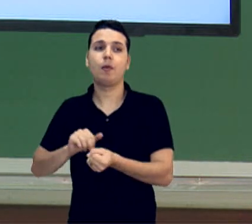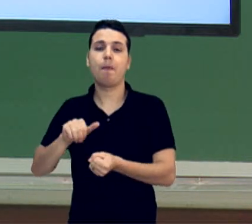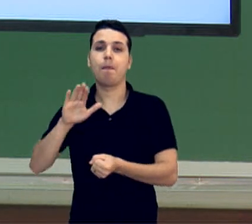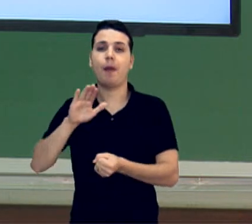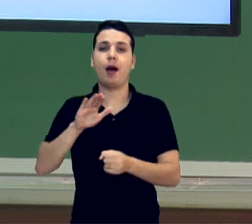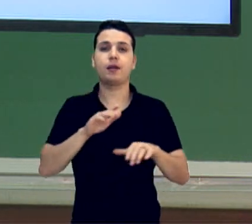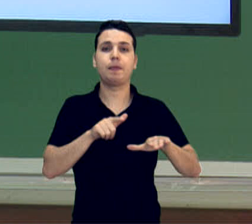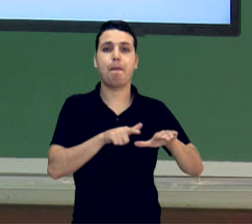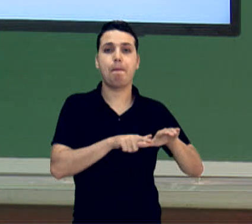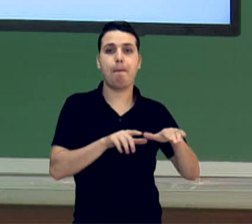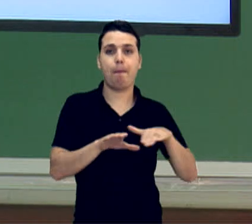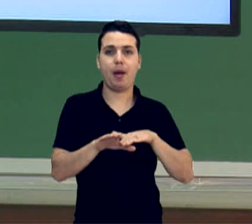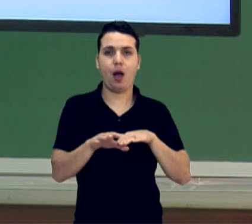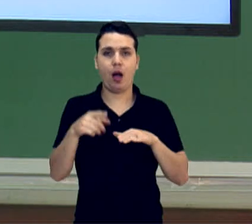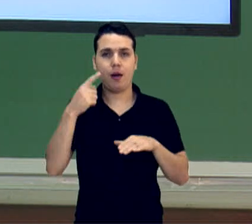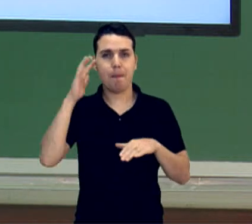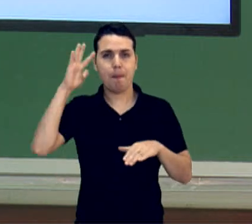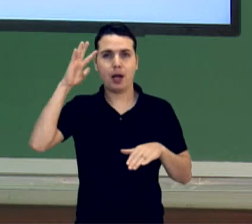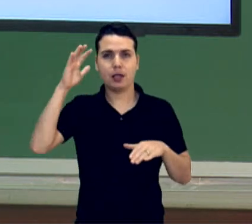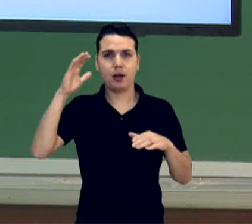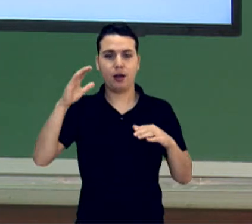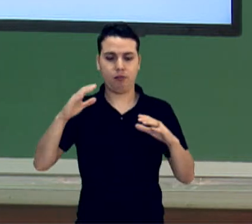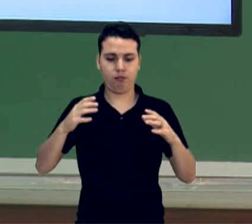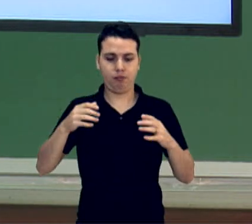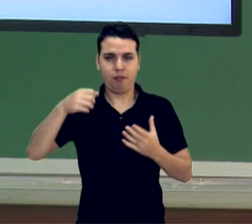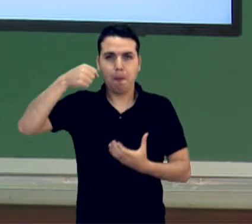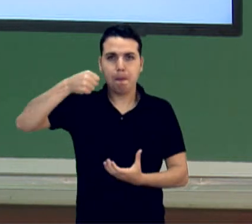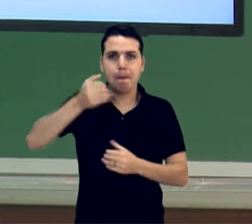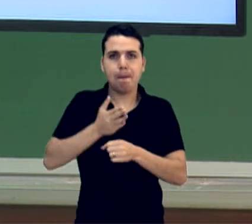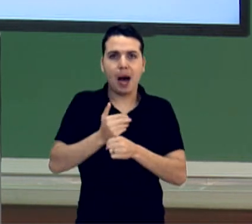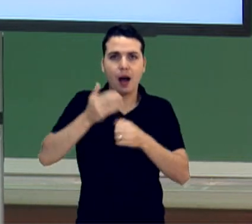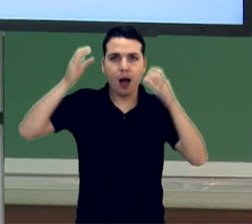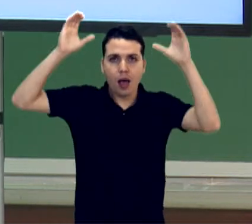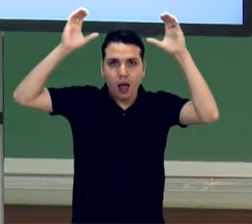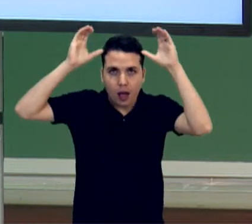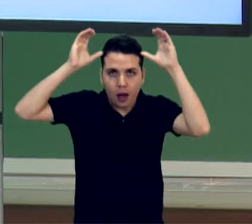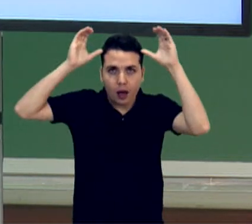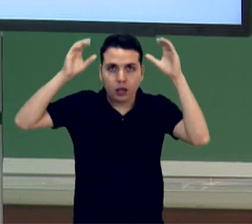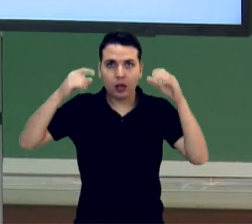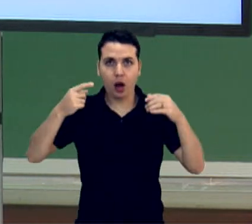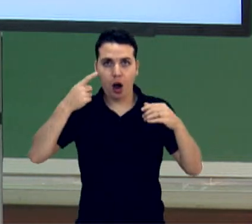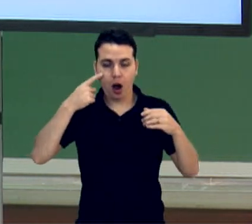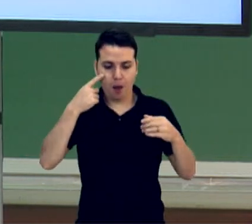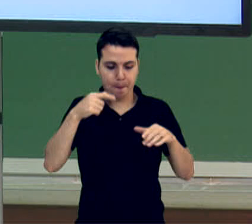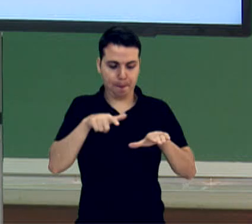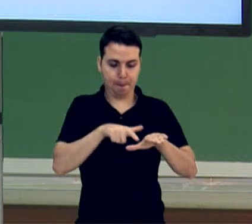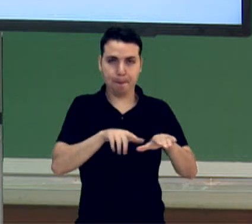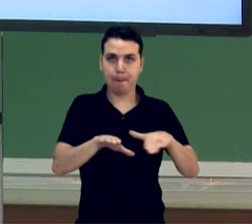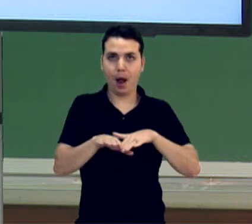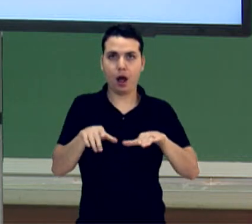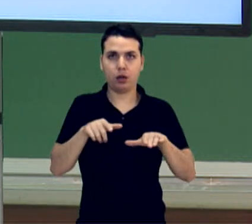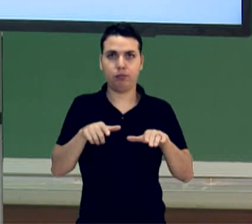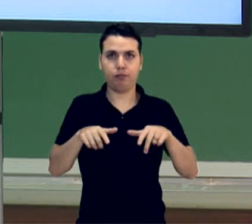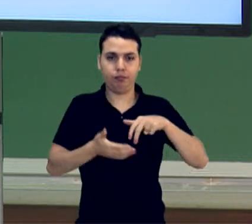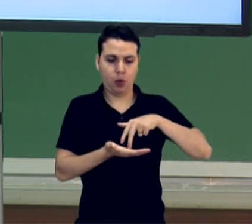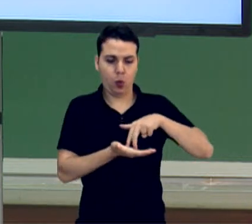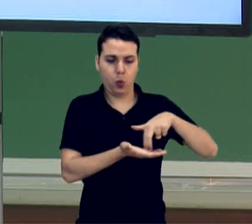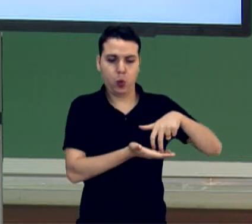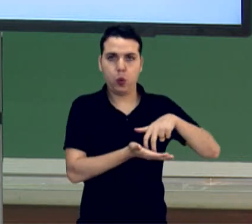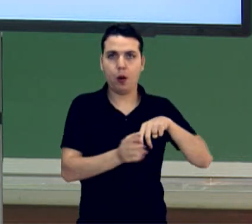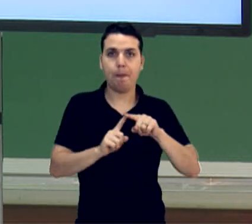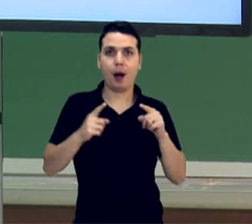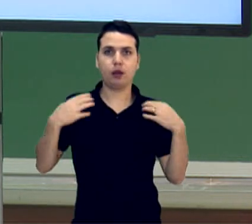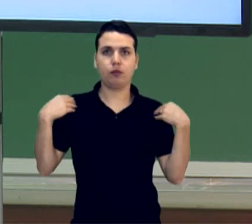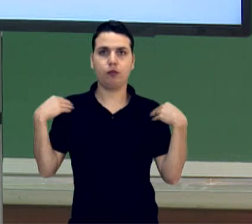saco de batata na cabeça, aí as pernas se movimentam, mas o tronco, né, o olhar acompanha o seu